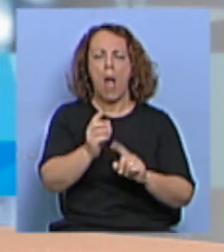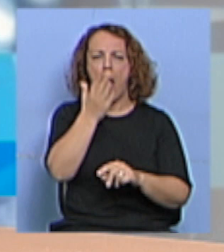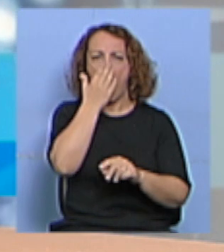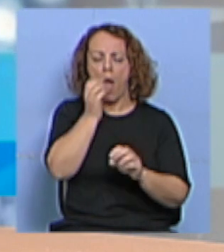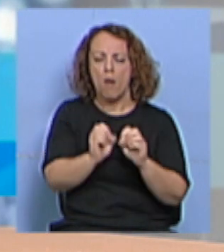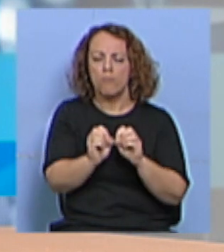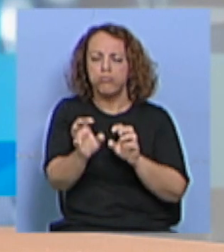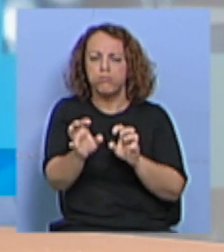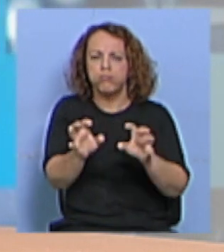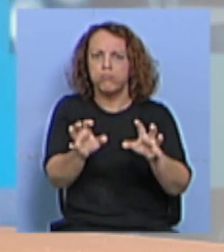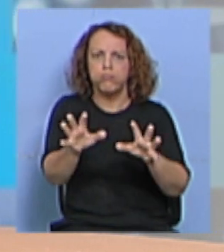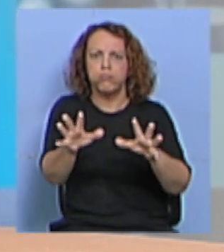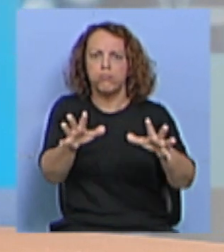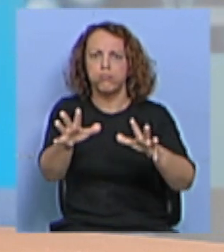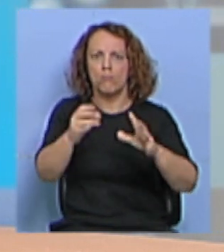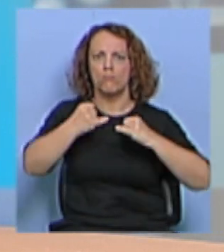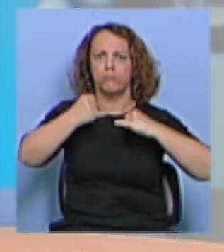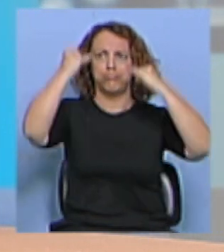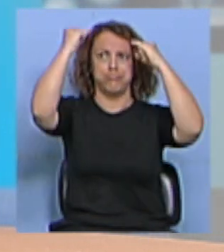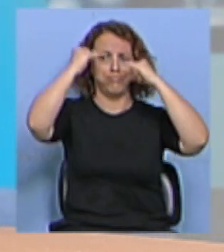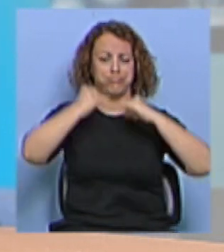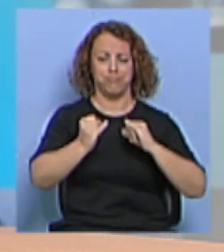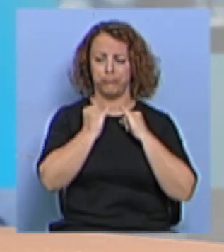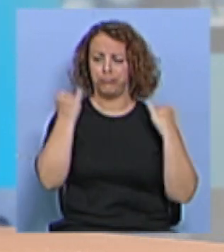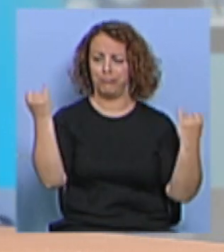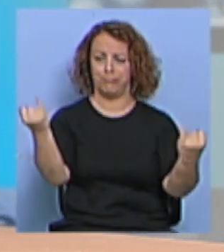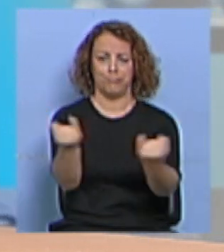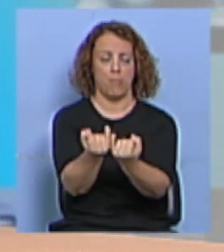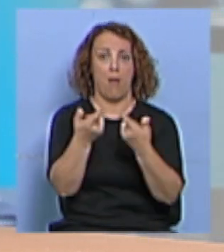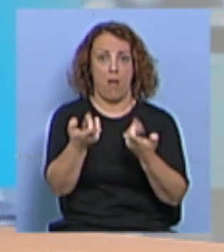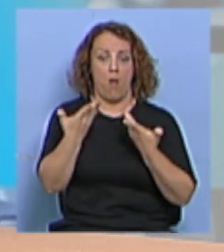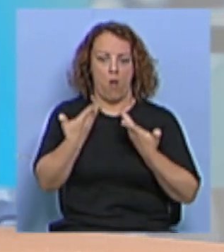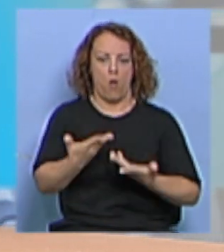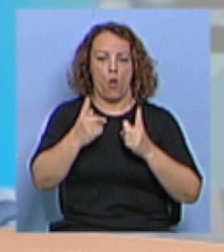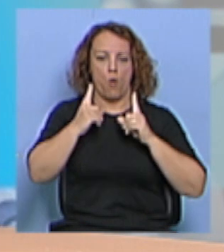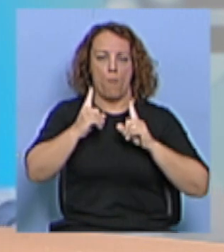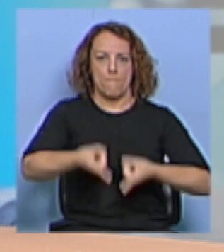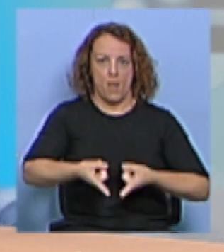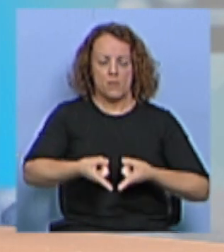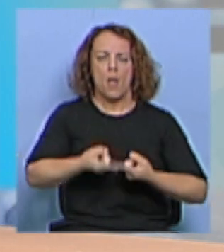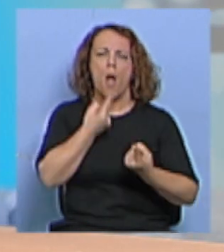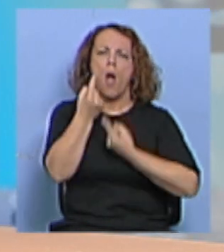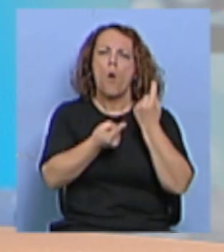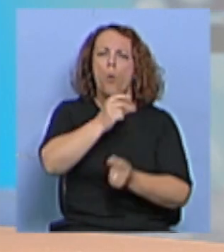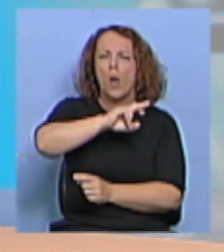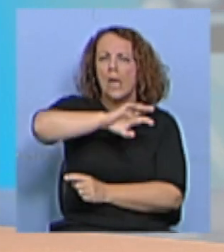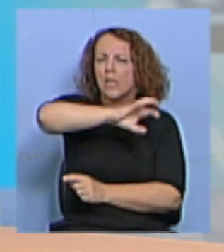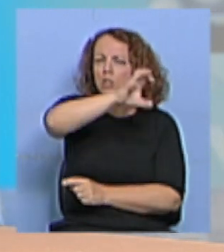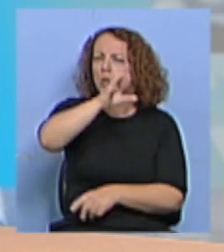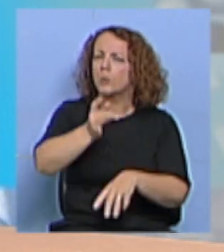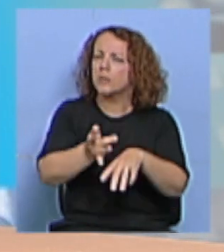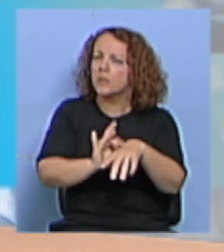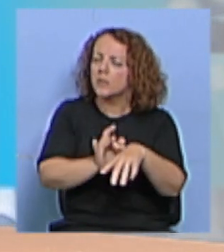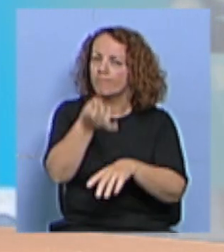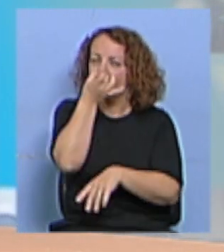vaga que vai atravessando diversas latitudes e que se começa agora a fazer sentir em regiões particularmente sensíveis pela